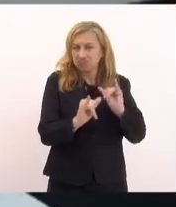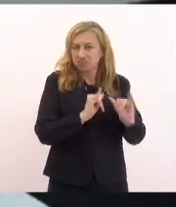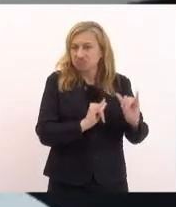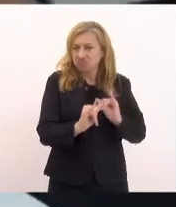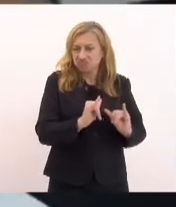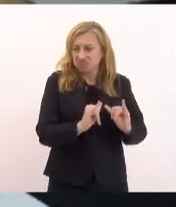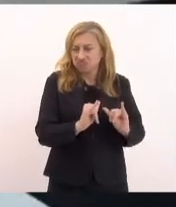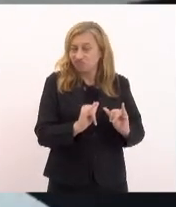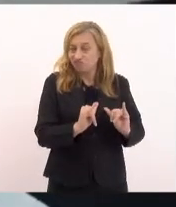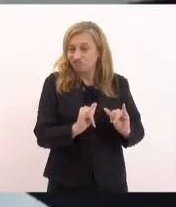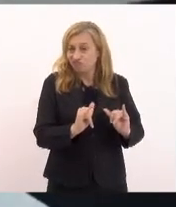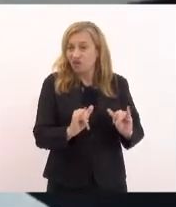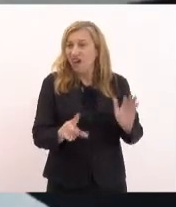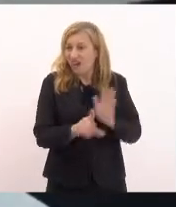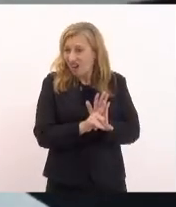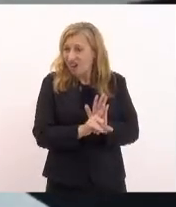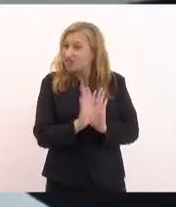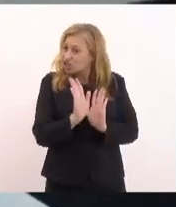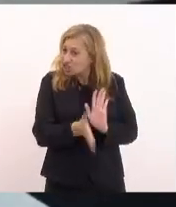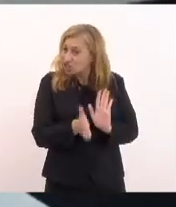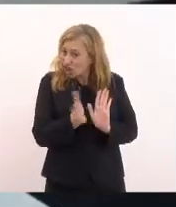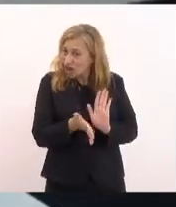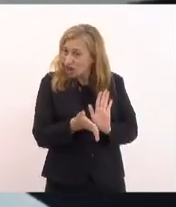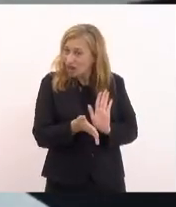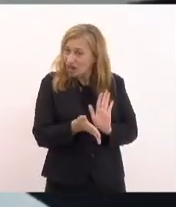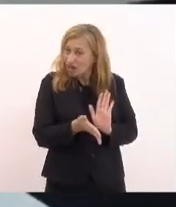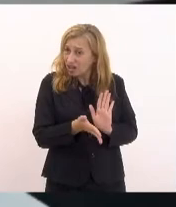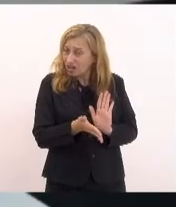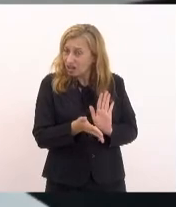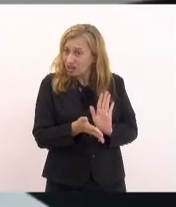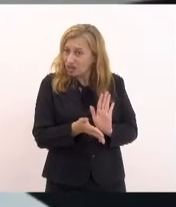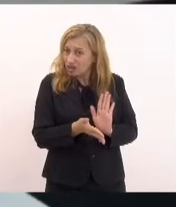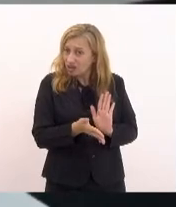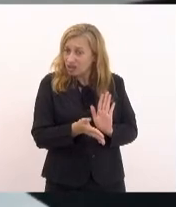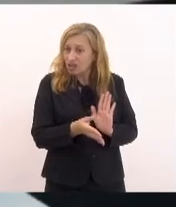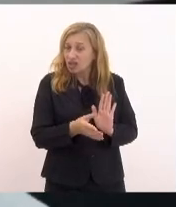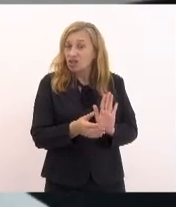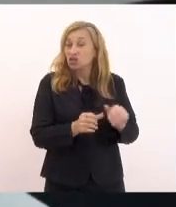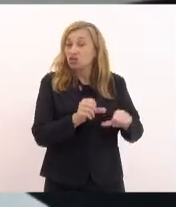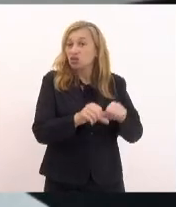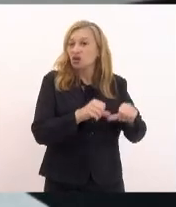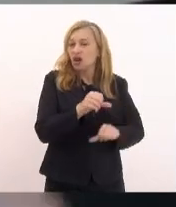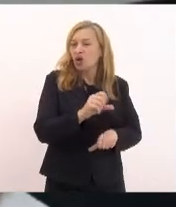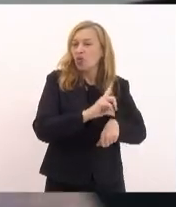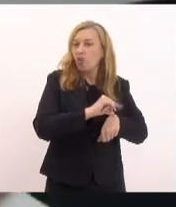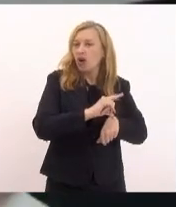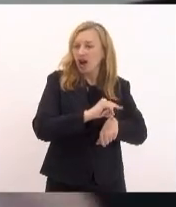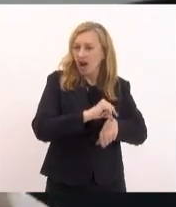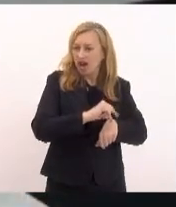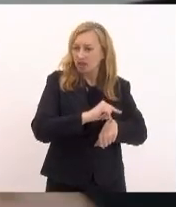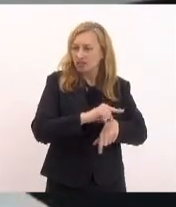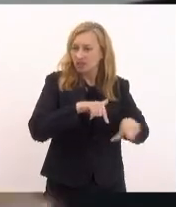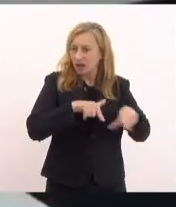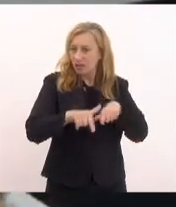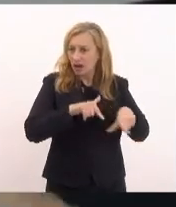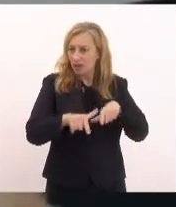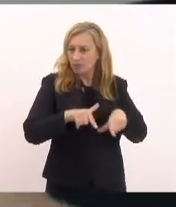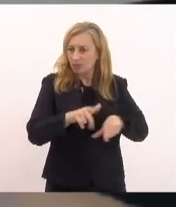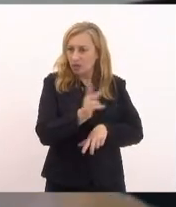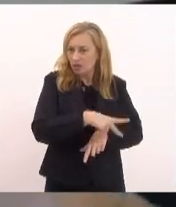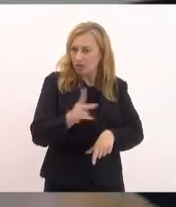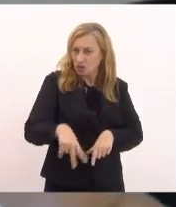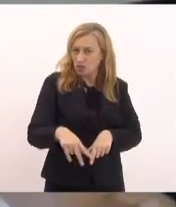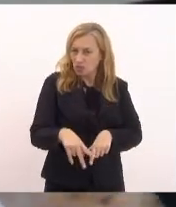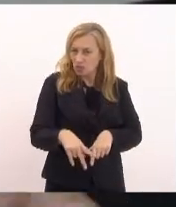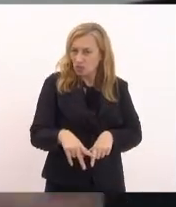praça, nem a lei já em vigor de migração de 16 para 30 horas tem um desdobramento concreto, uma